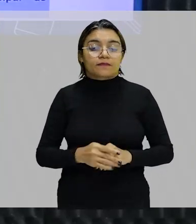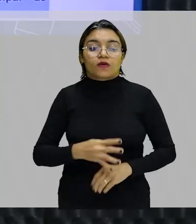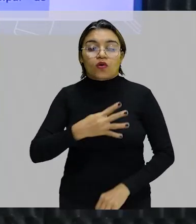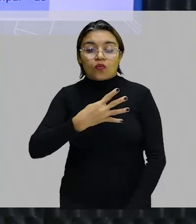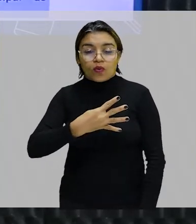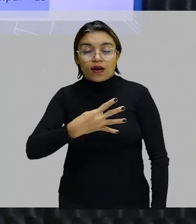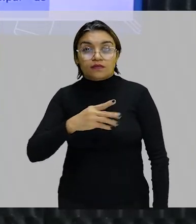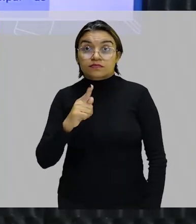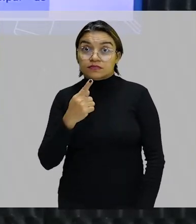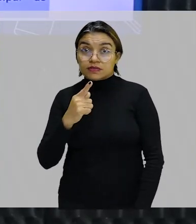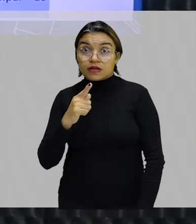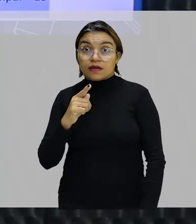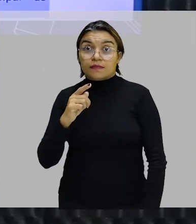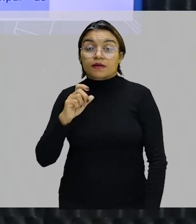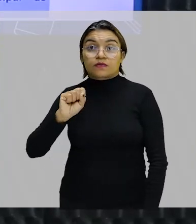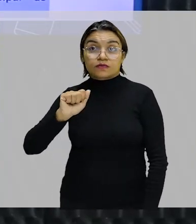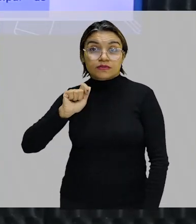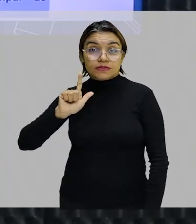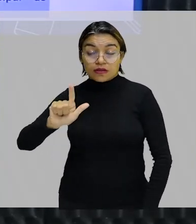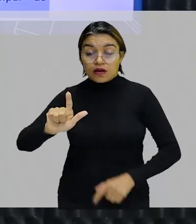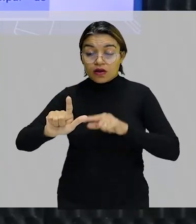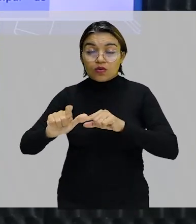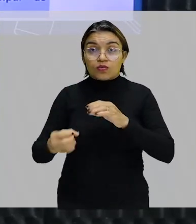sal, né, está produzindo